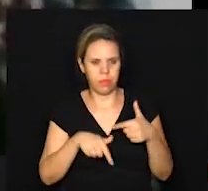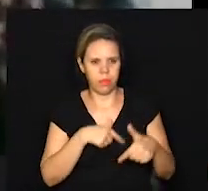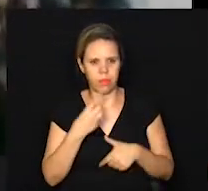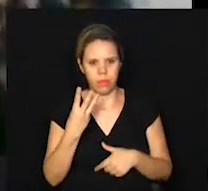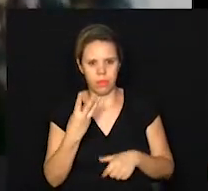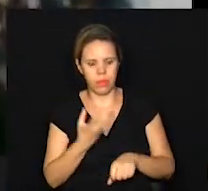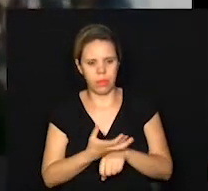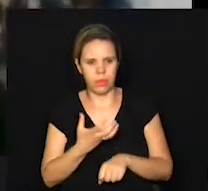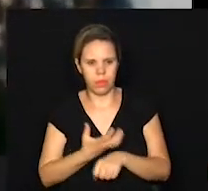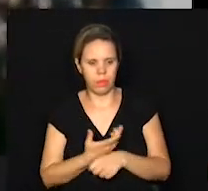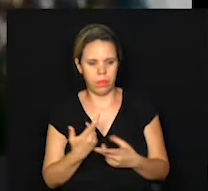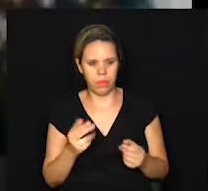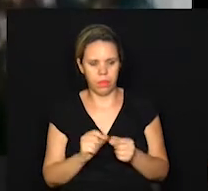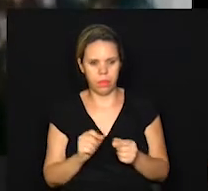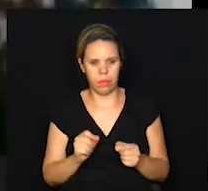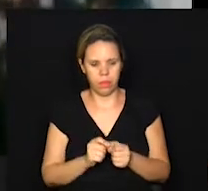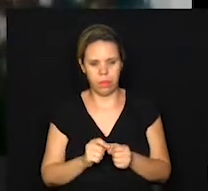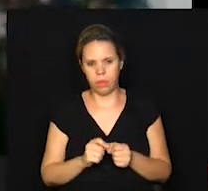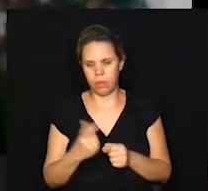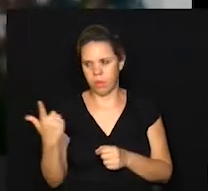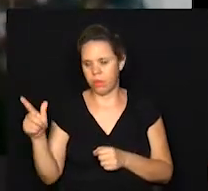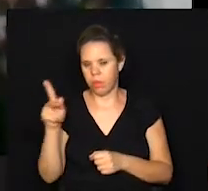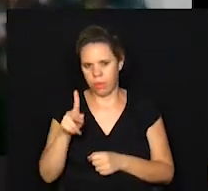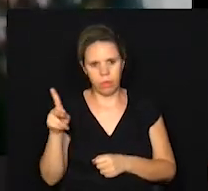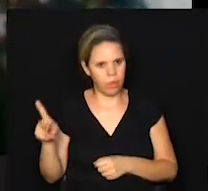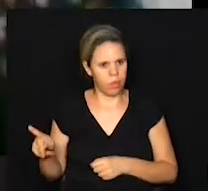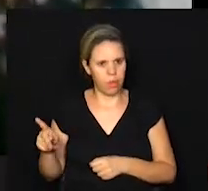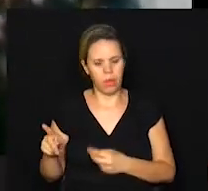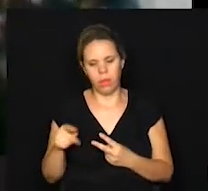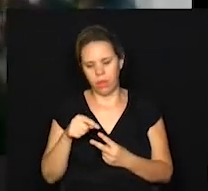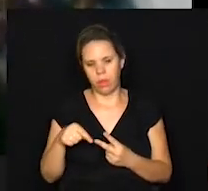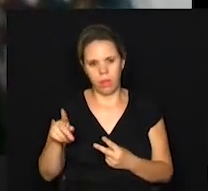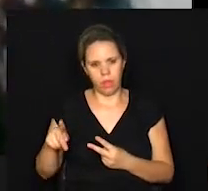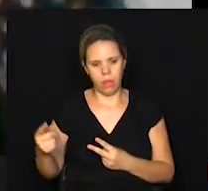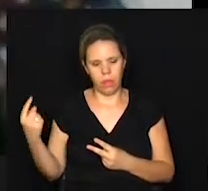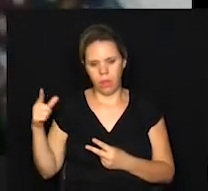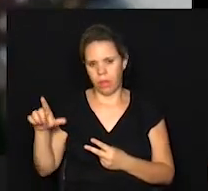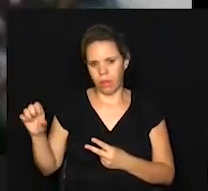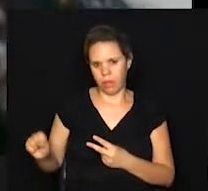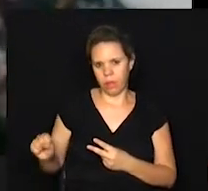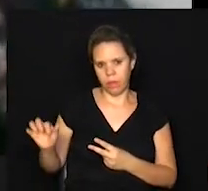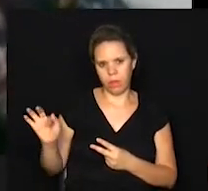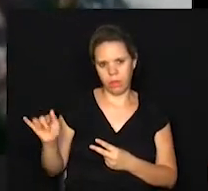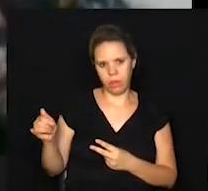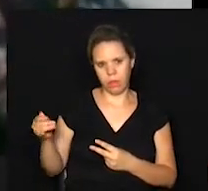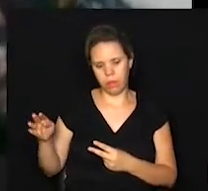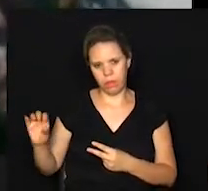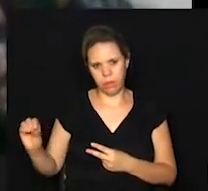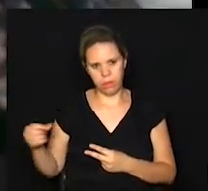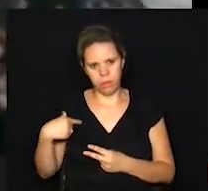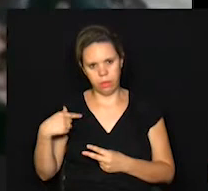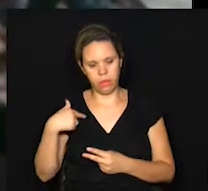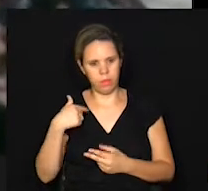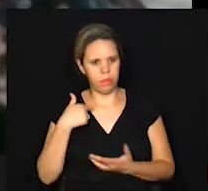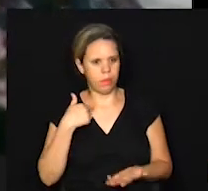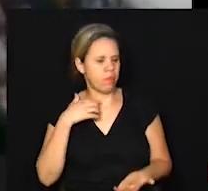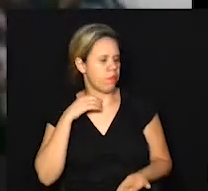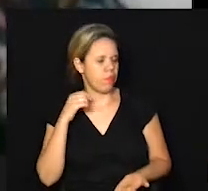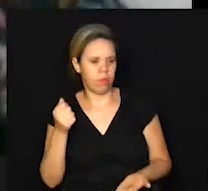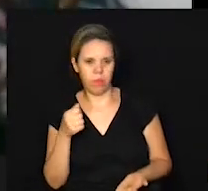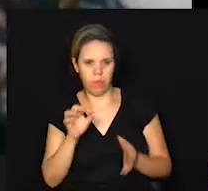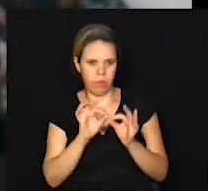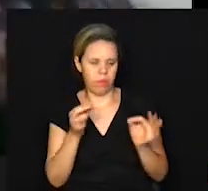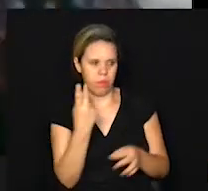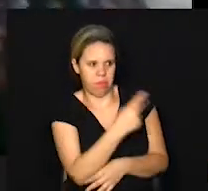disciplinas, como ele fez com o Fábio, como ele fez com o Luiz Fernando, e me enforcar, era muito simples para